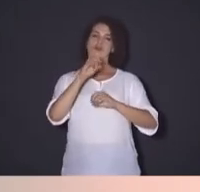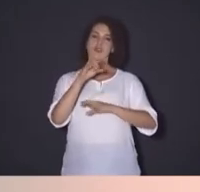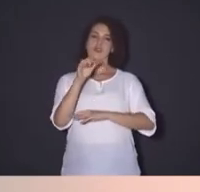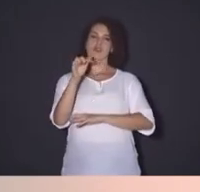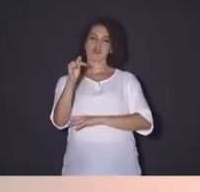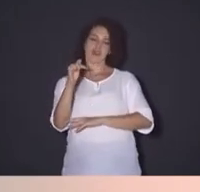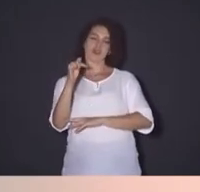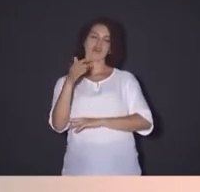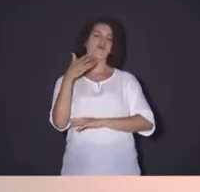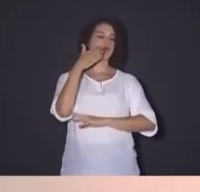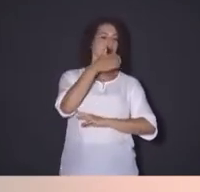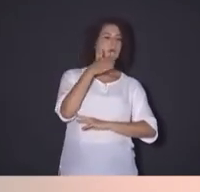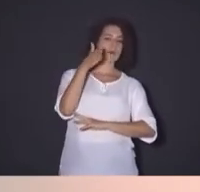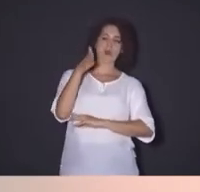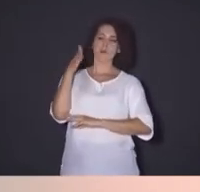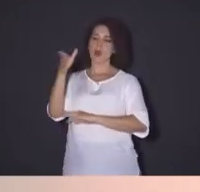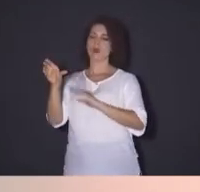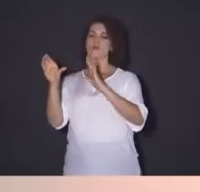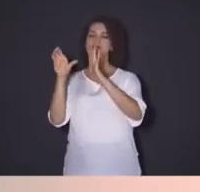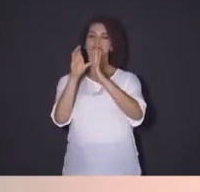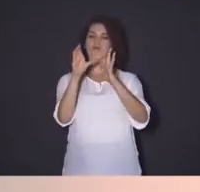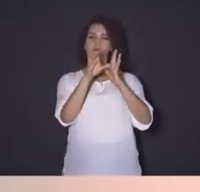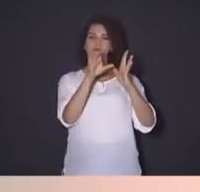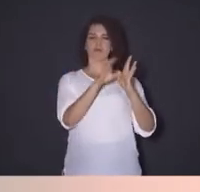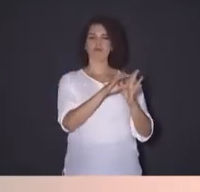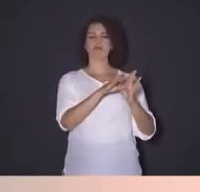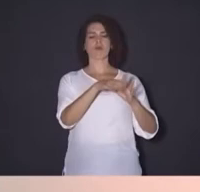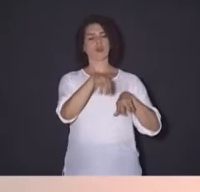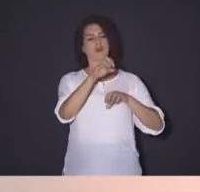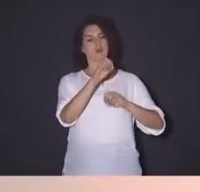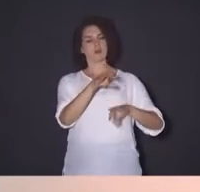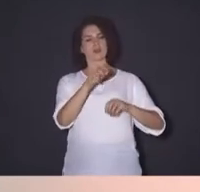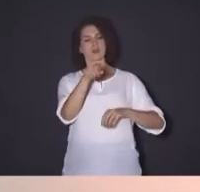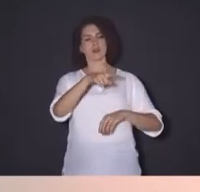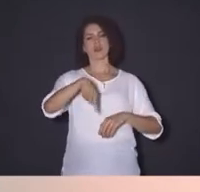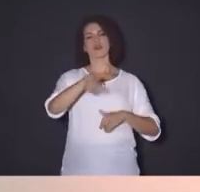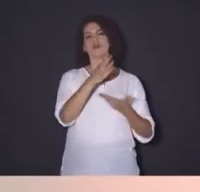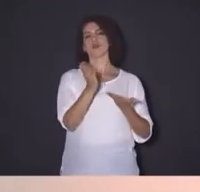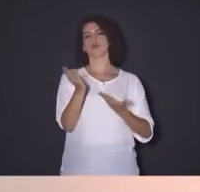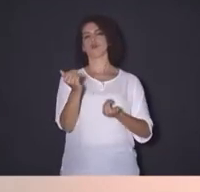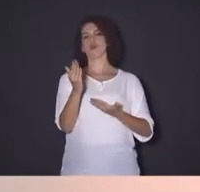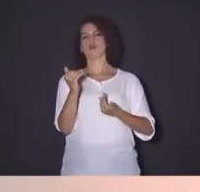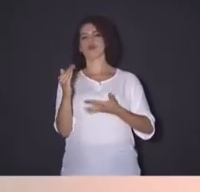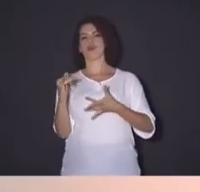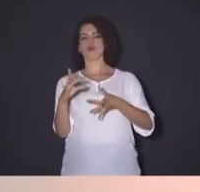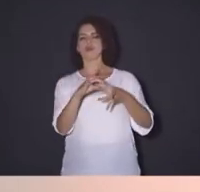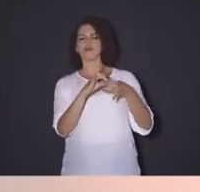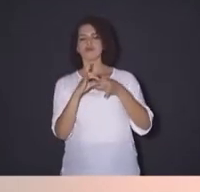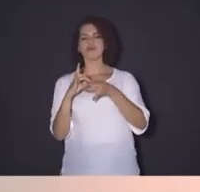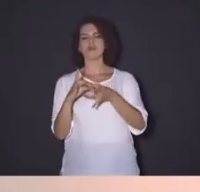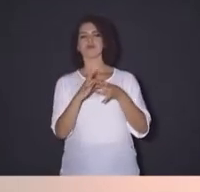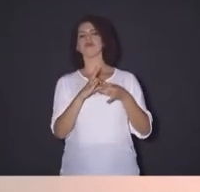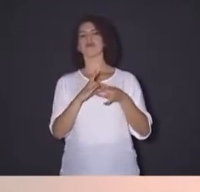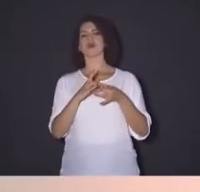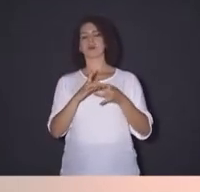nas comunidades, fazem com que os jovens se interliguem mesmo e digam, não, eu,